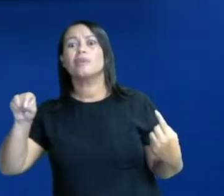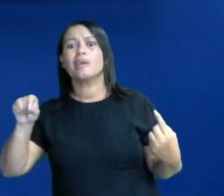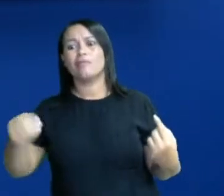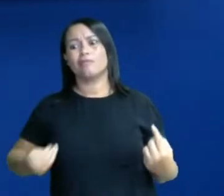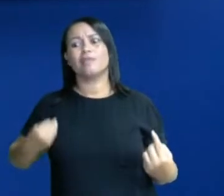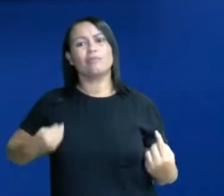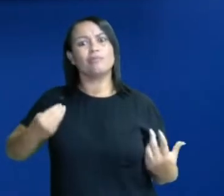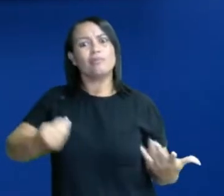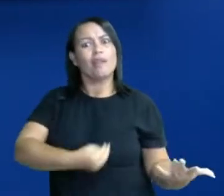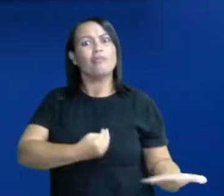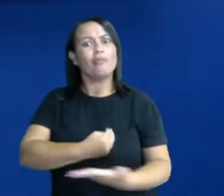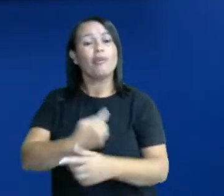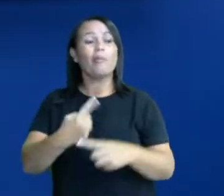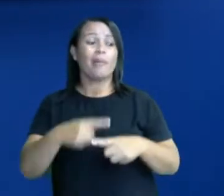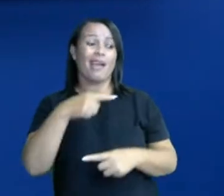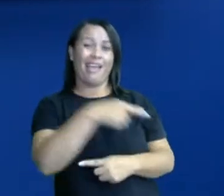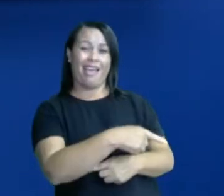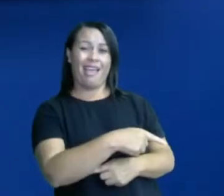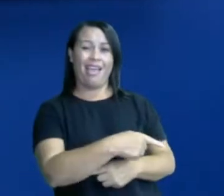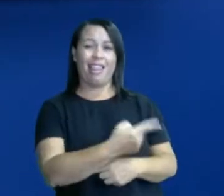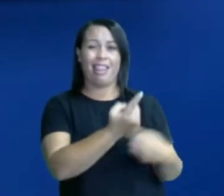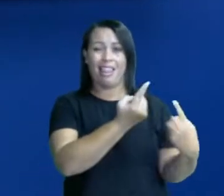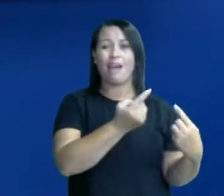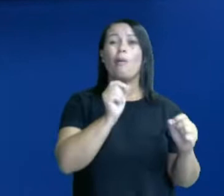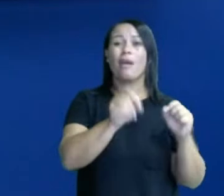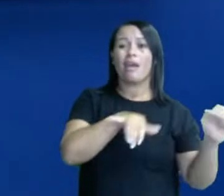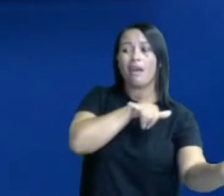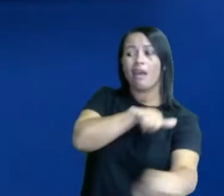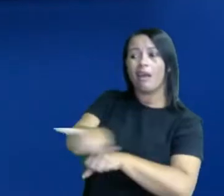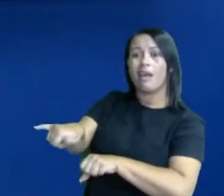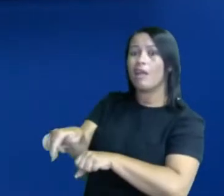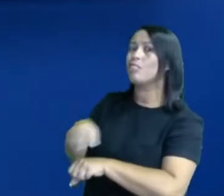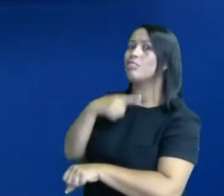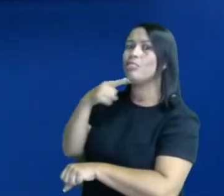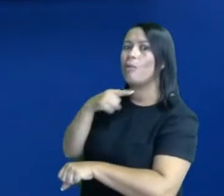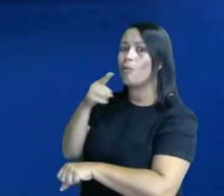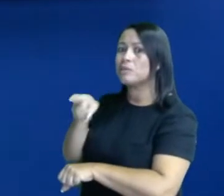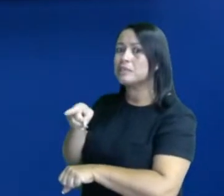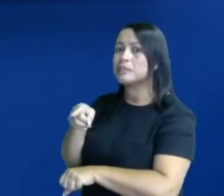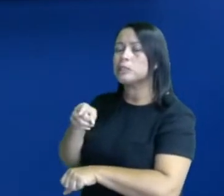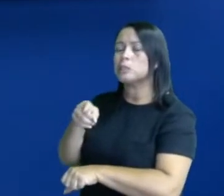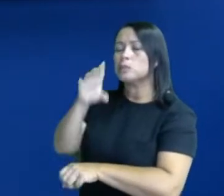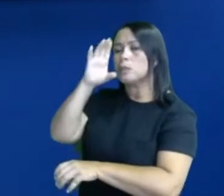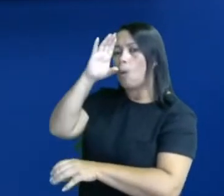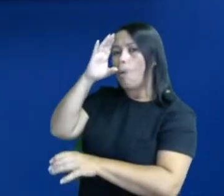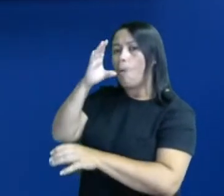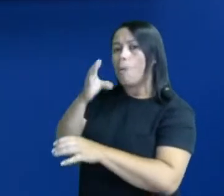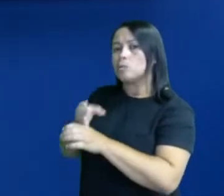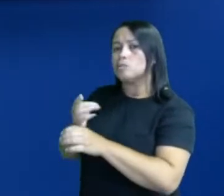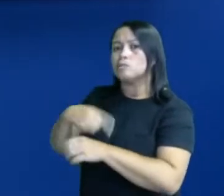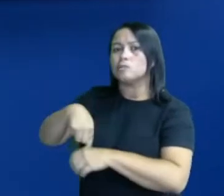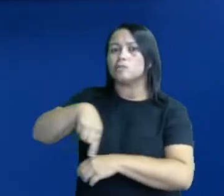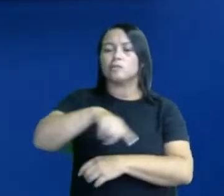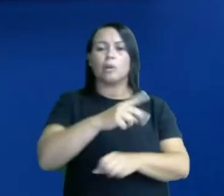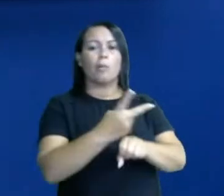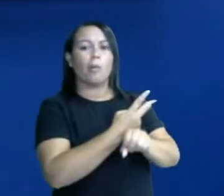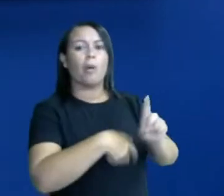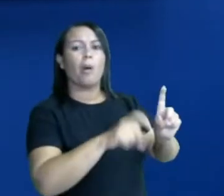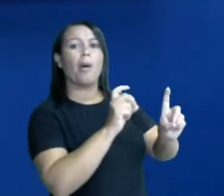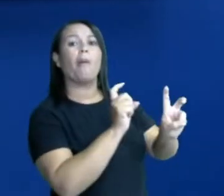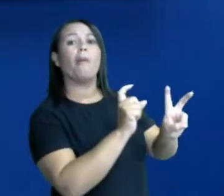quê? A cabra tentou fazer mal a ele, não conseguiu. Quando o dono foi procurar o veterinário, ele disse